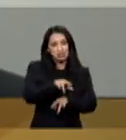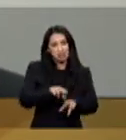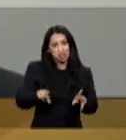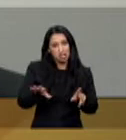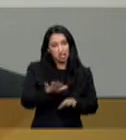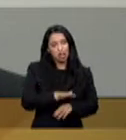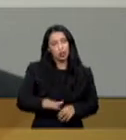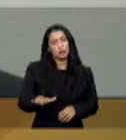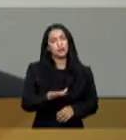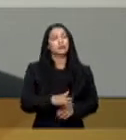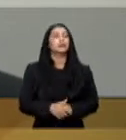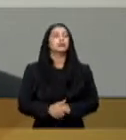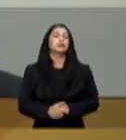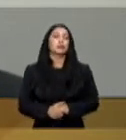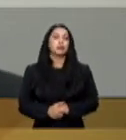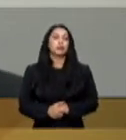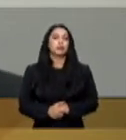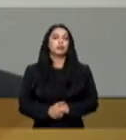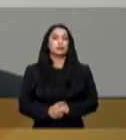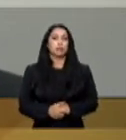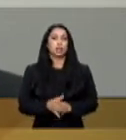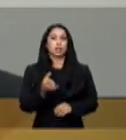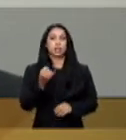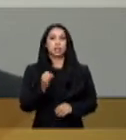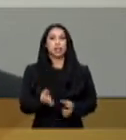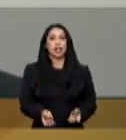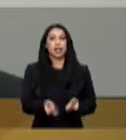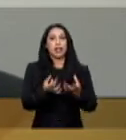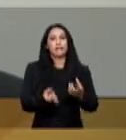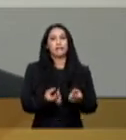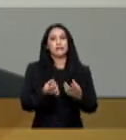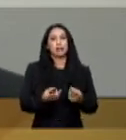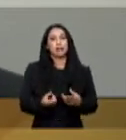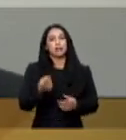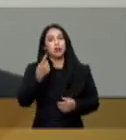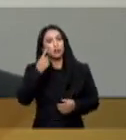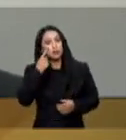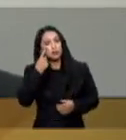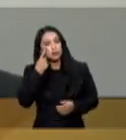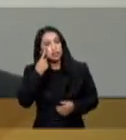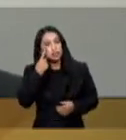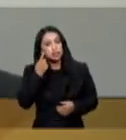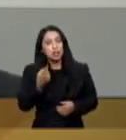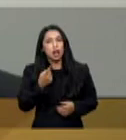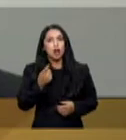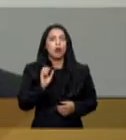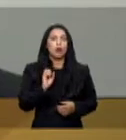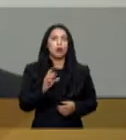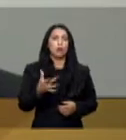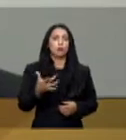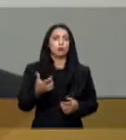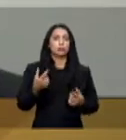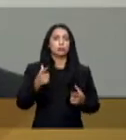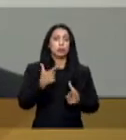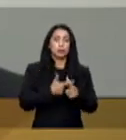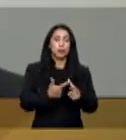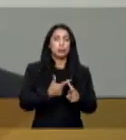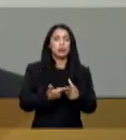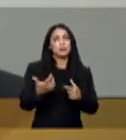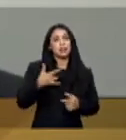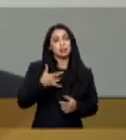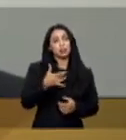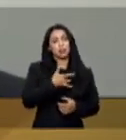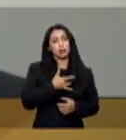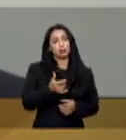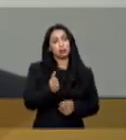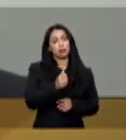sanitária, indiferentemente se o produto comercializado é inócuo ou nocivo à saúde pública, que é o fator configurador